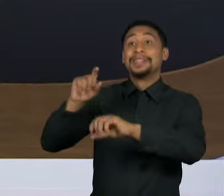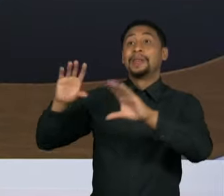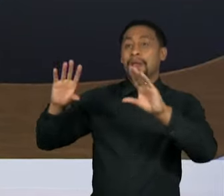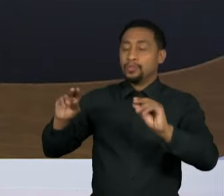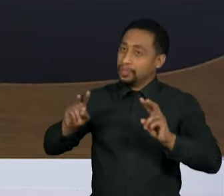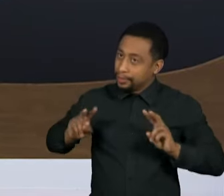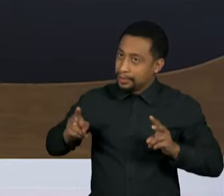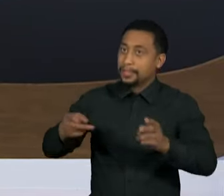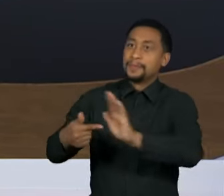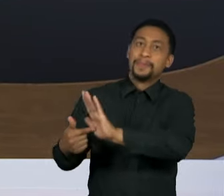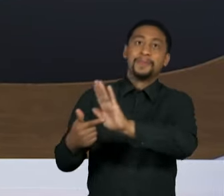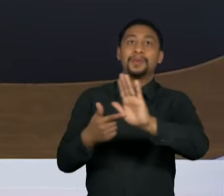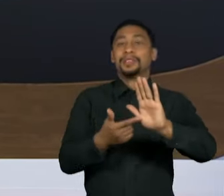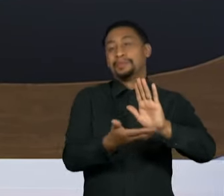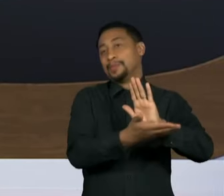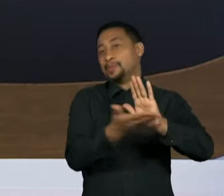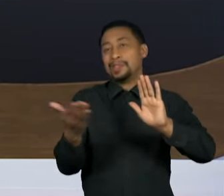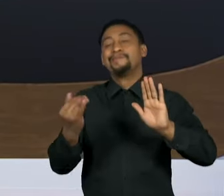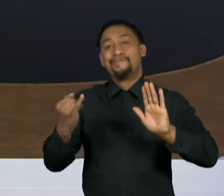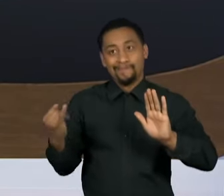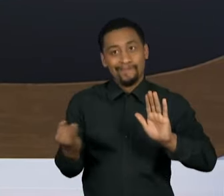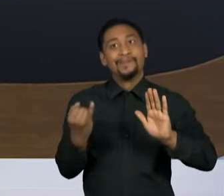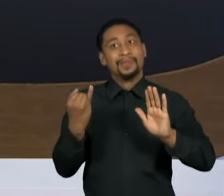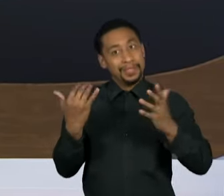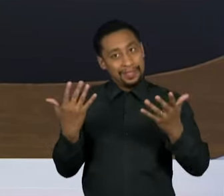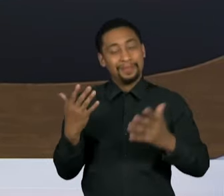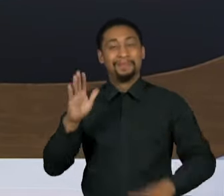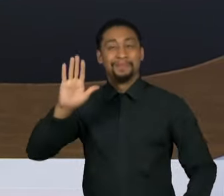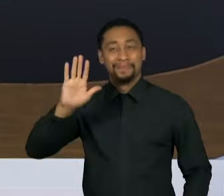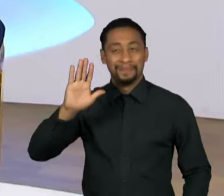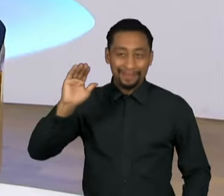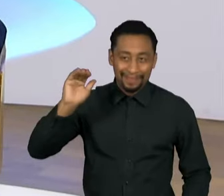dessa missão fundamental, que também não é nada simples. Até lá.